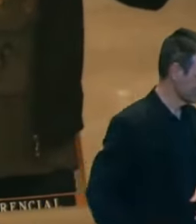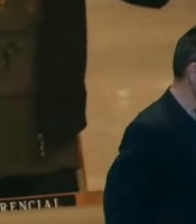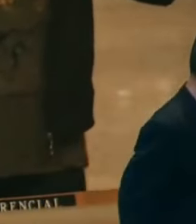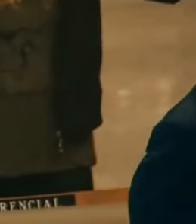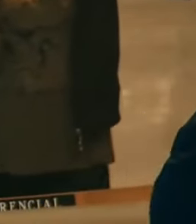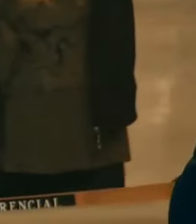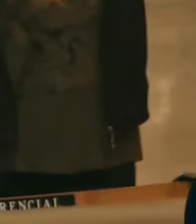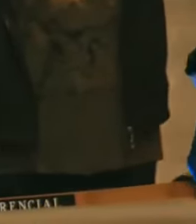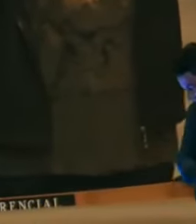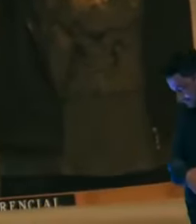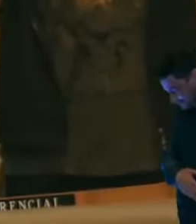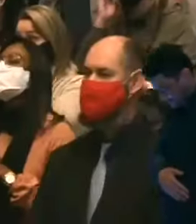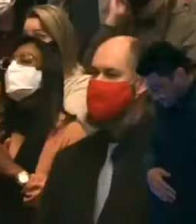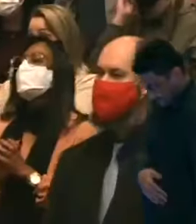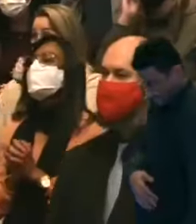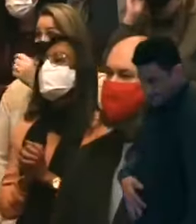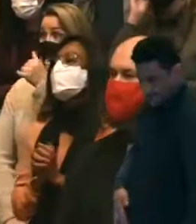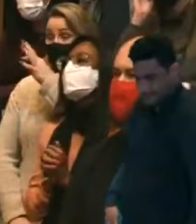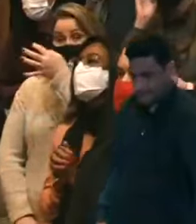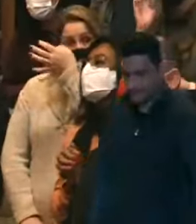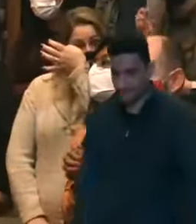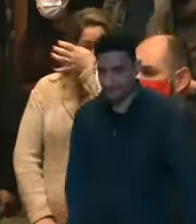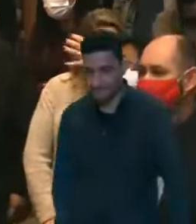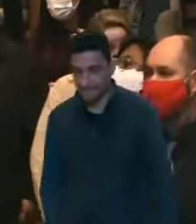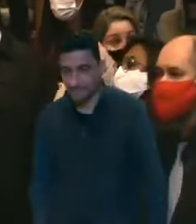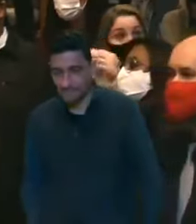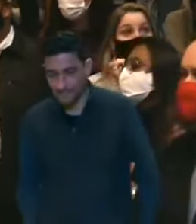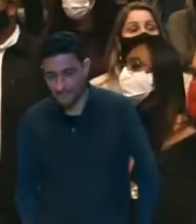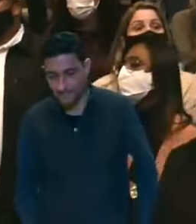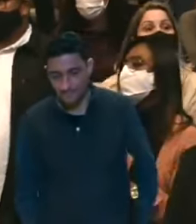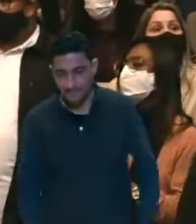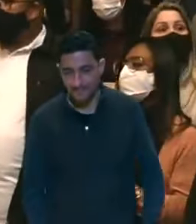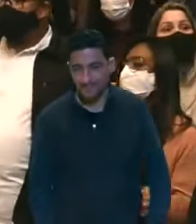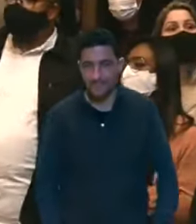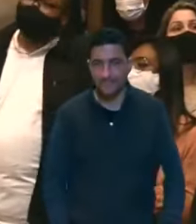Nós vamos cantar agora. Derrama o teu coração,